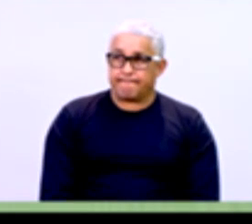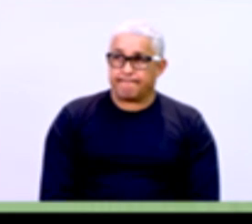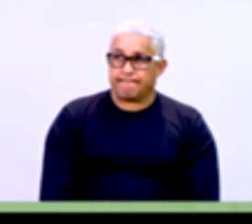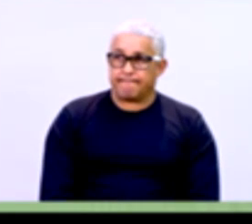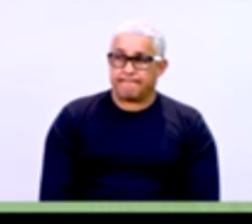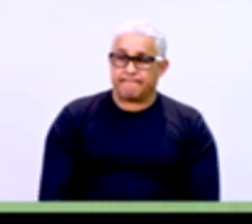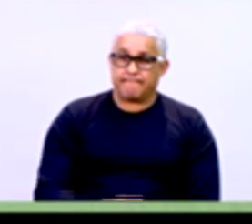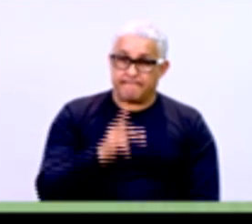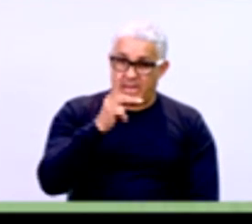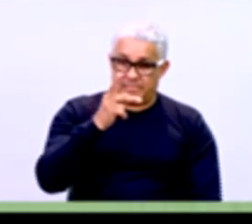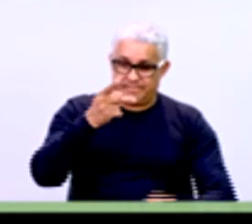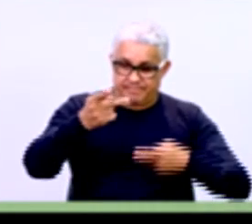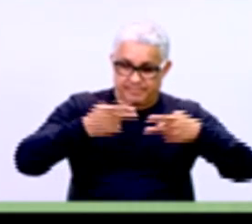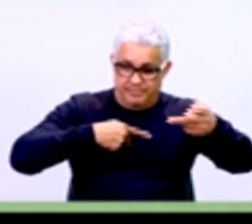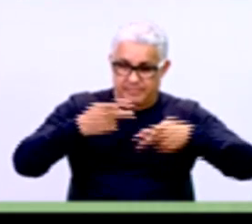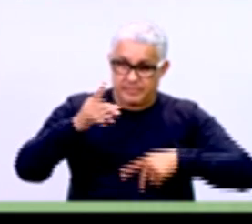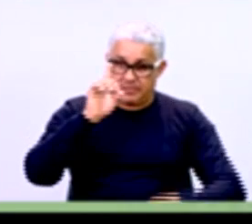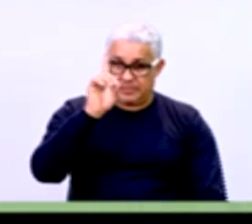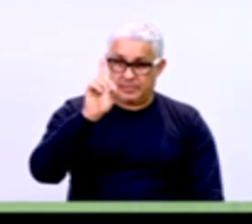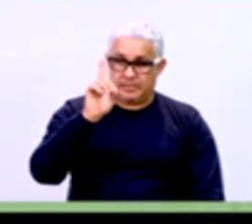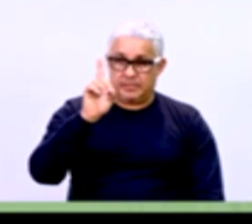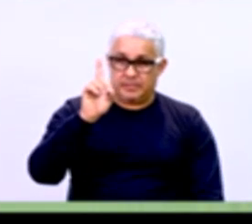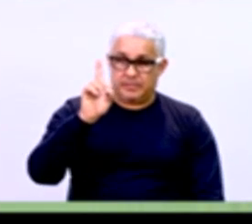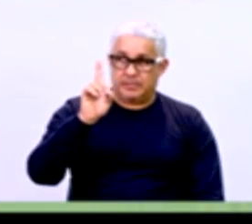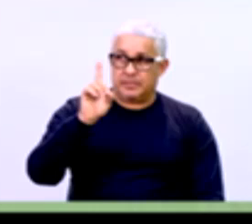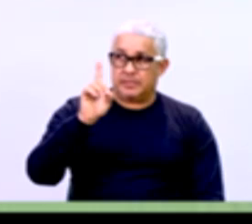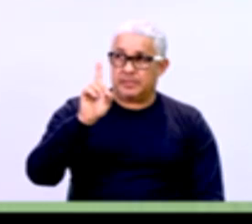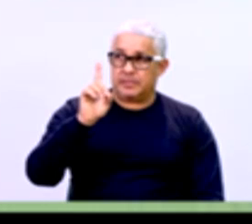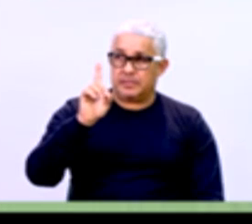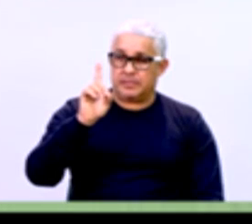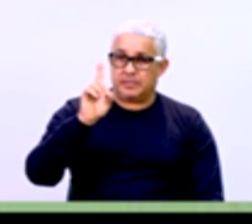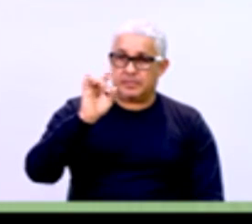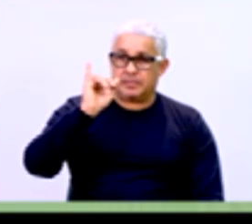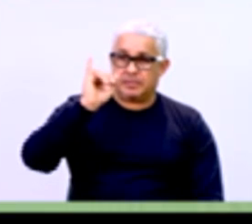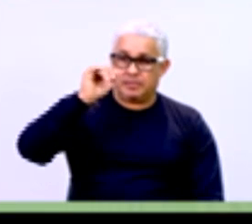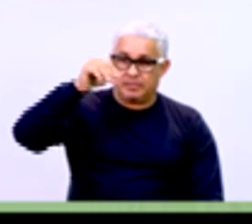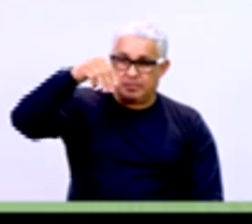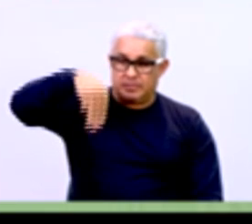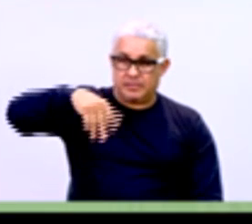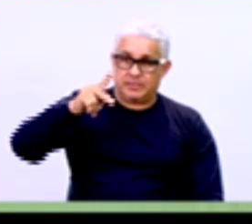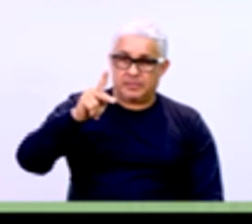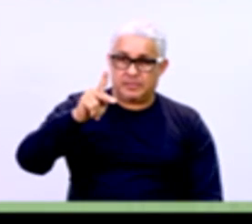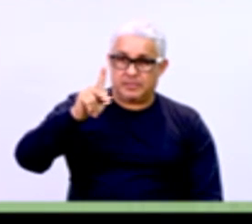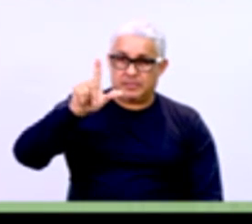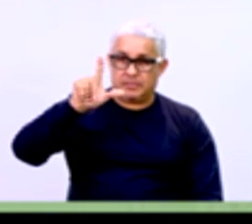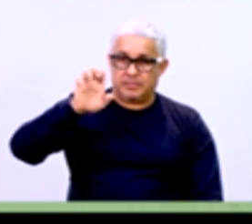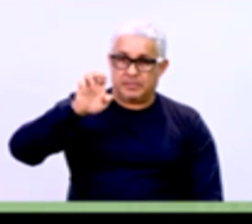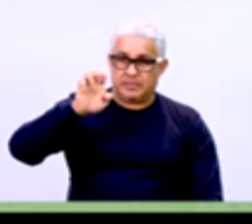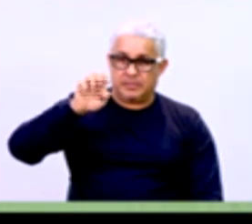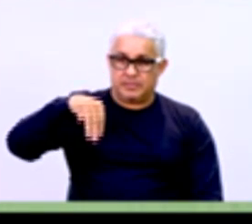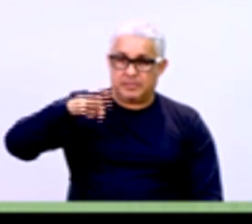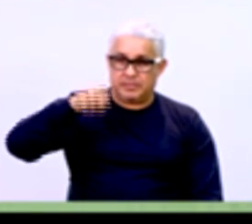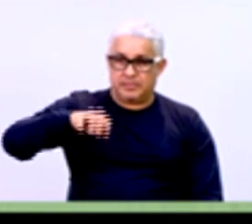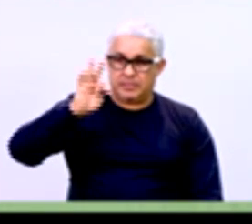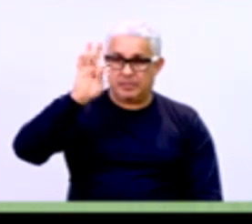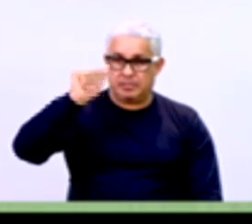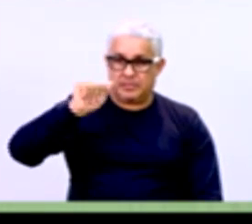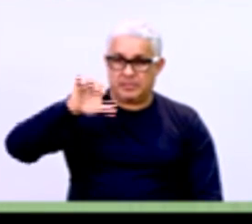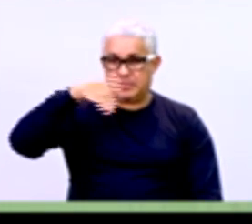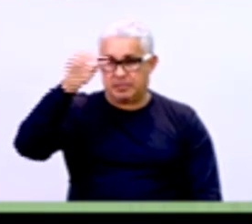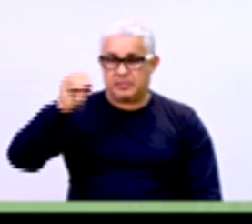P, planejamento. D, a implementação. C, as correções